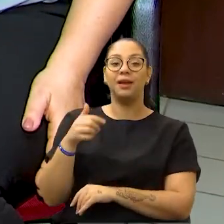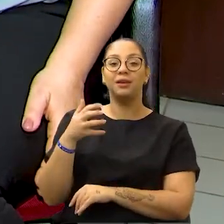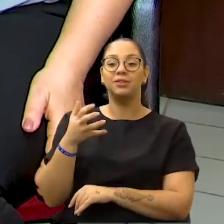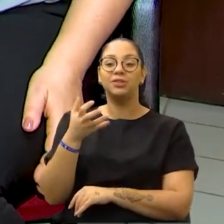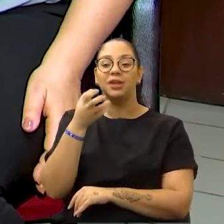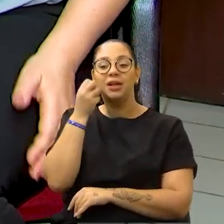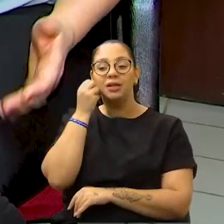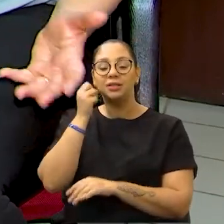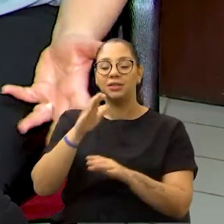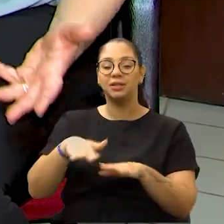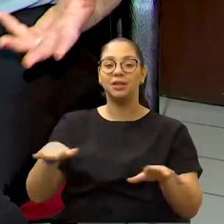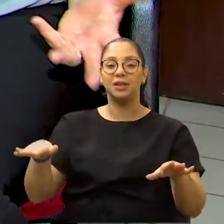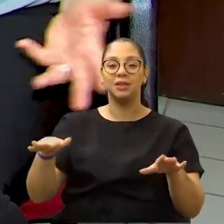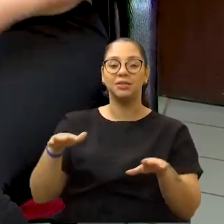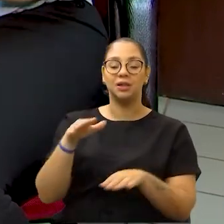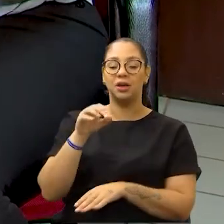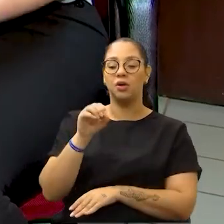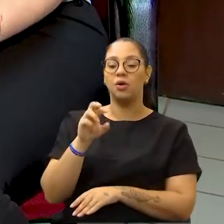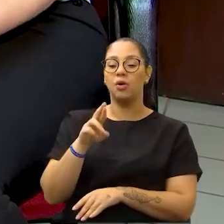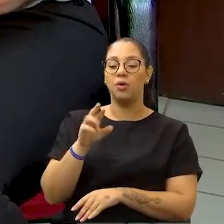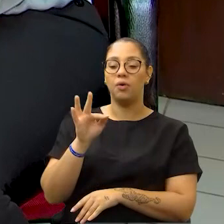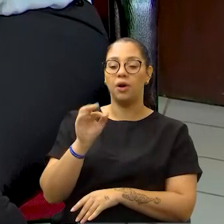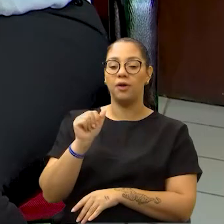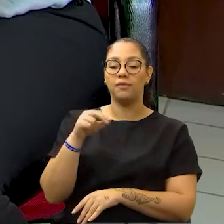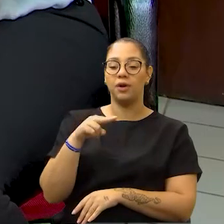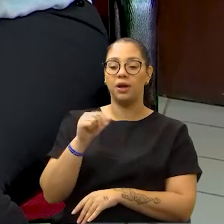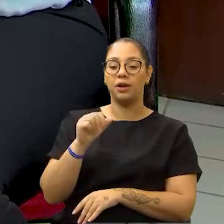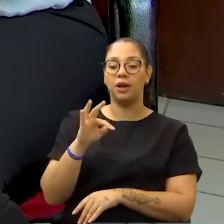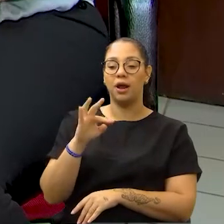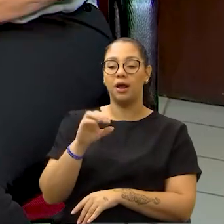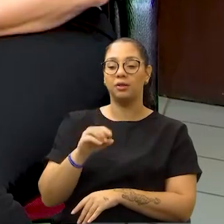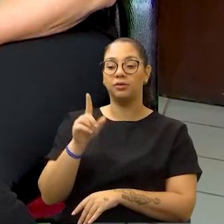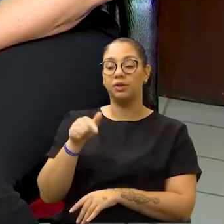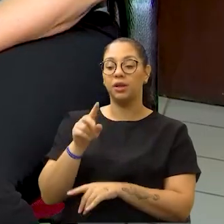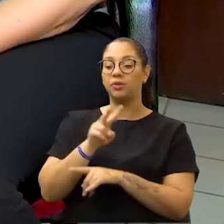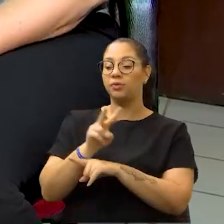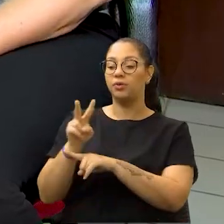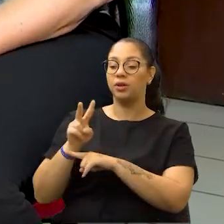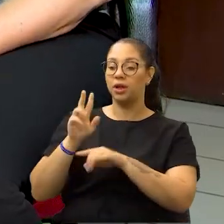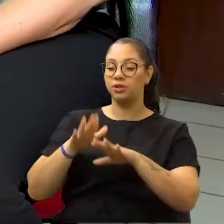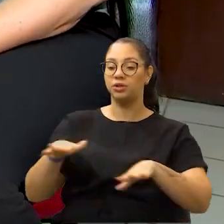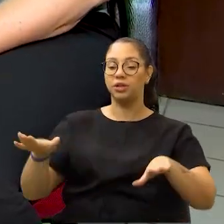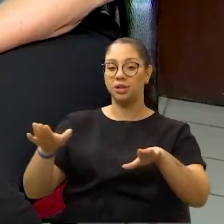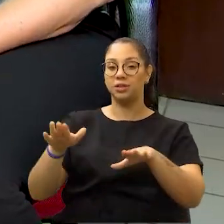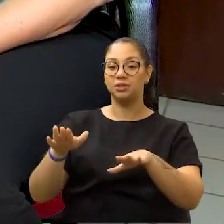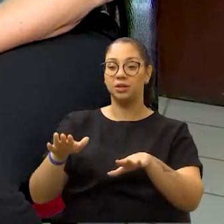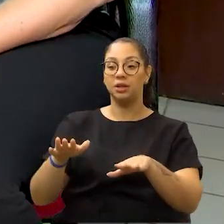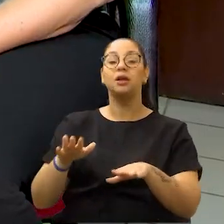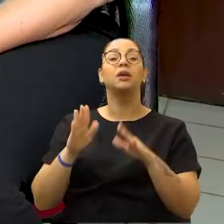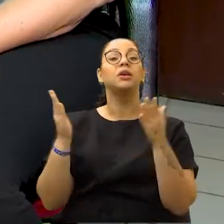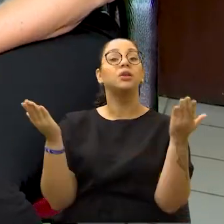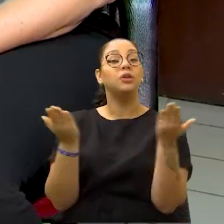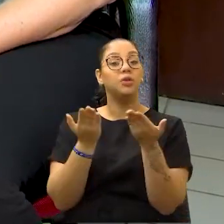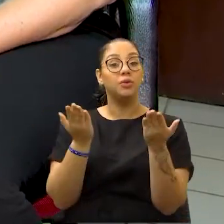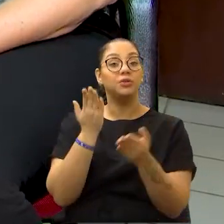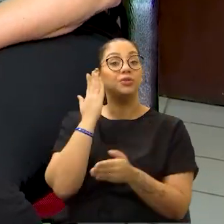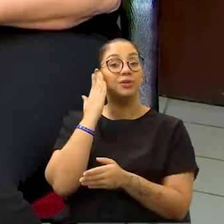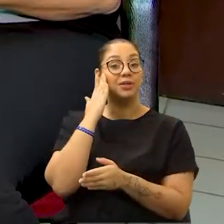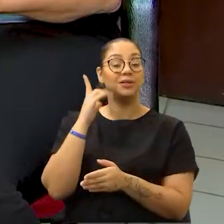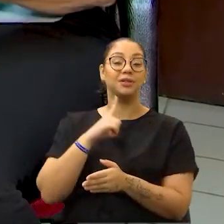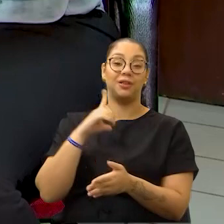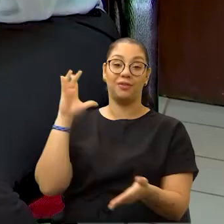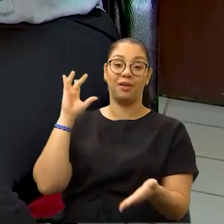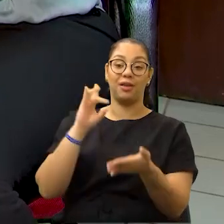né? Que eu queria ter um orfanato, que eu queria cuidar das crianças, aquela visão de adolescente. E hoje eu sei que isso